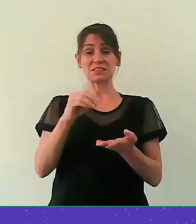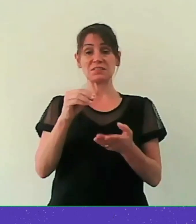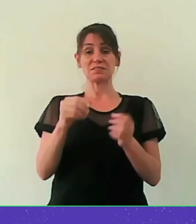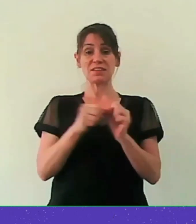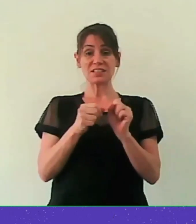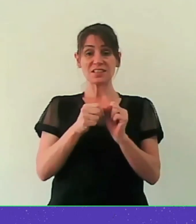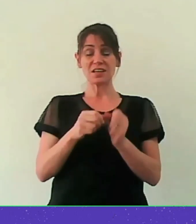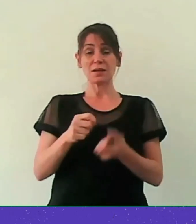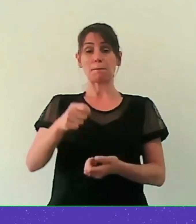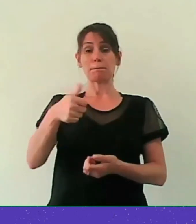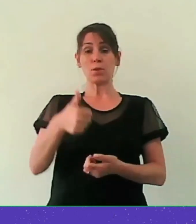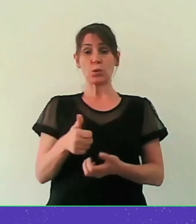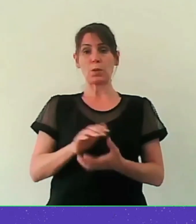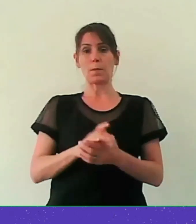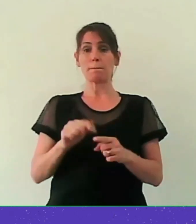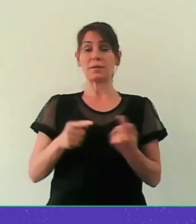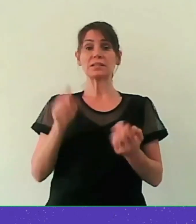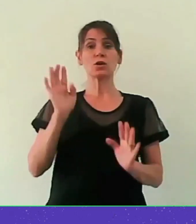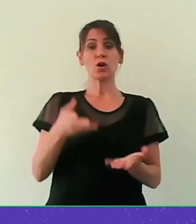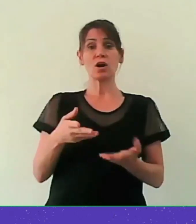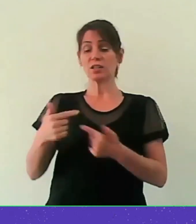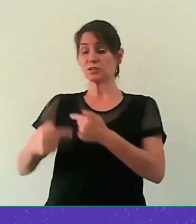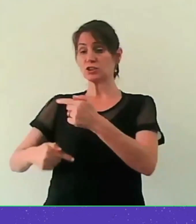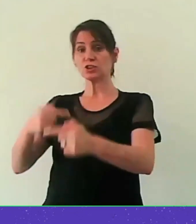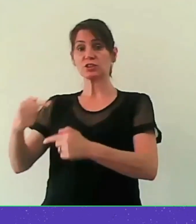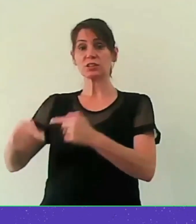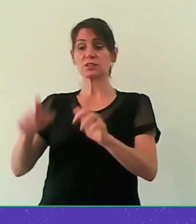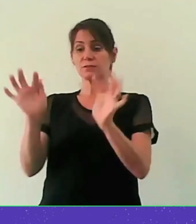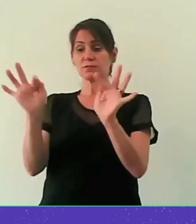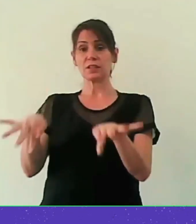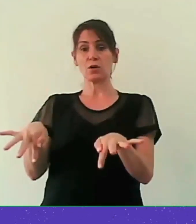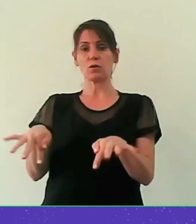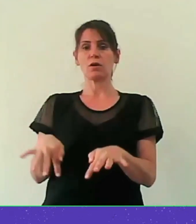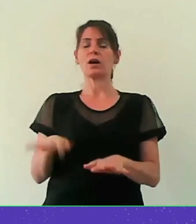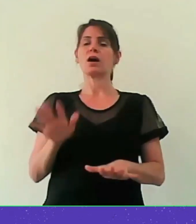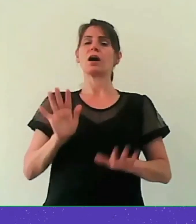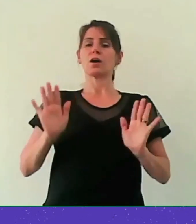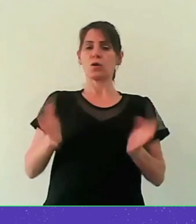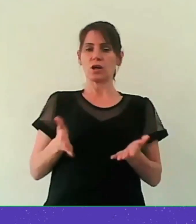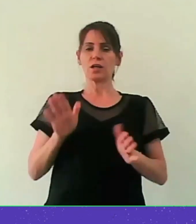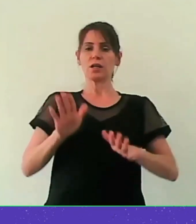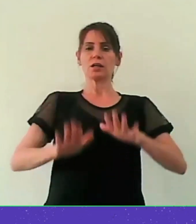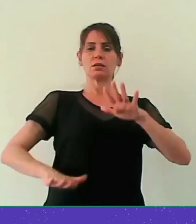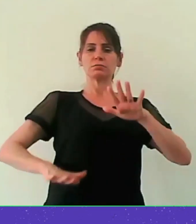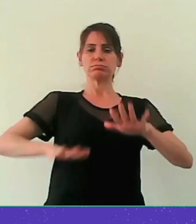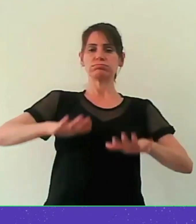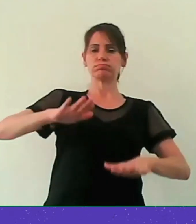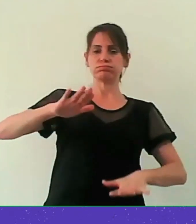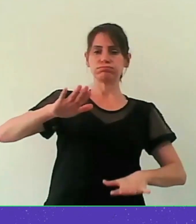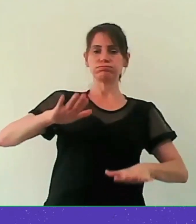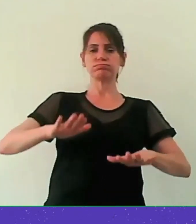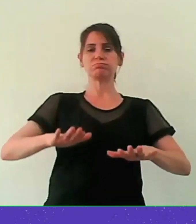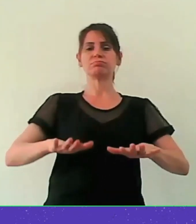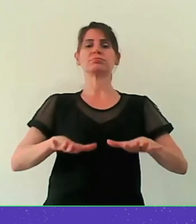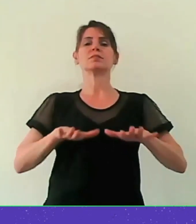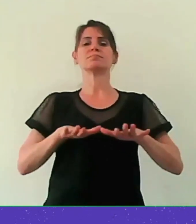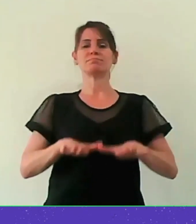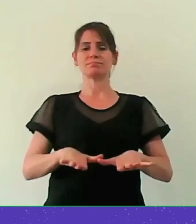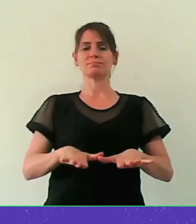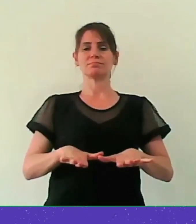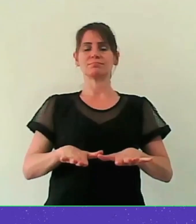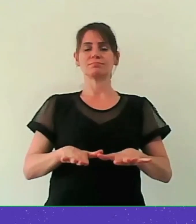sua geração, nós temos uma geração equilibrada, uma geração que aprecia a